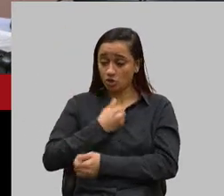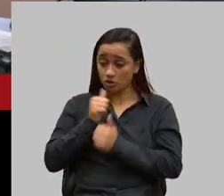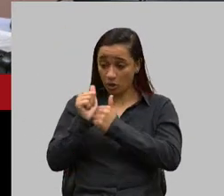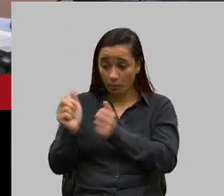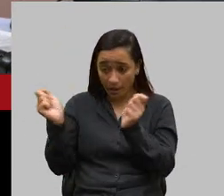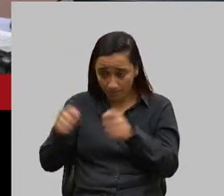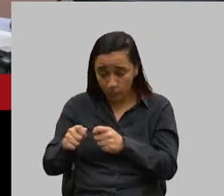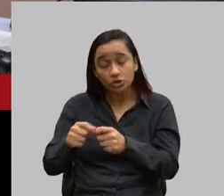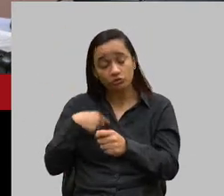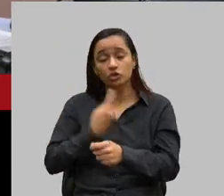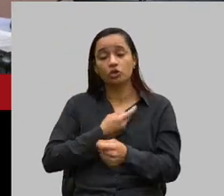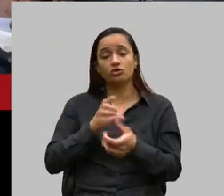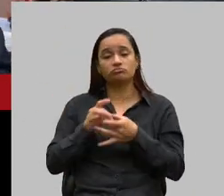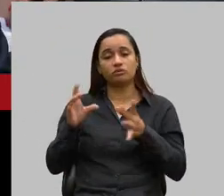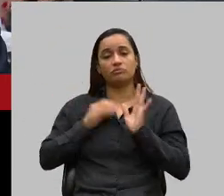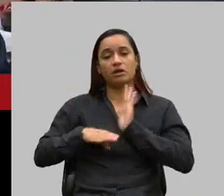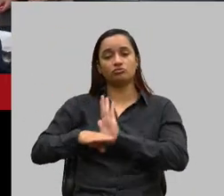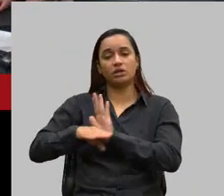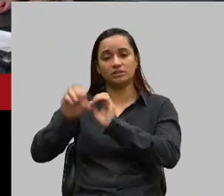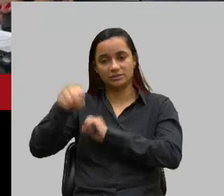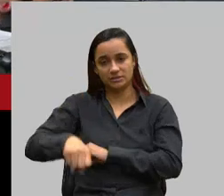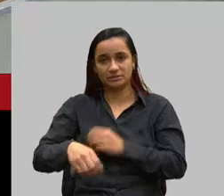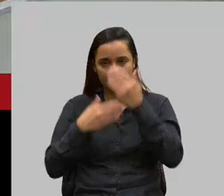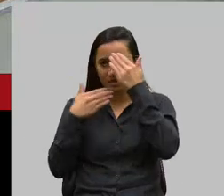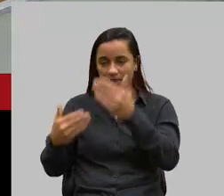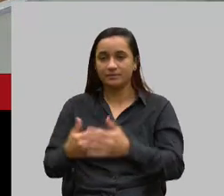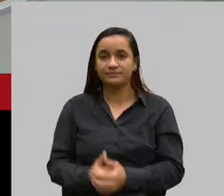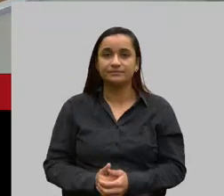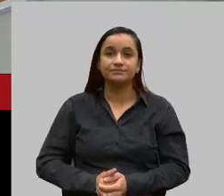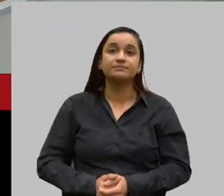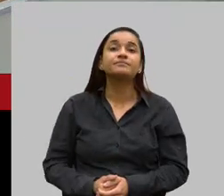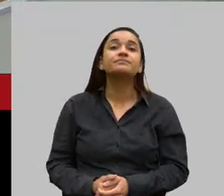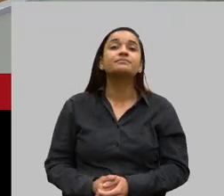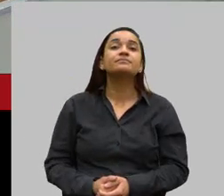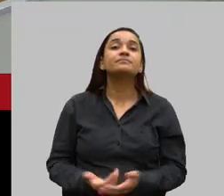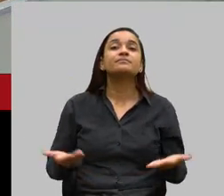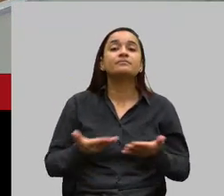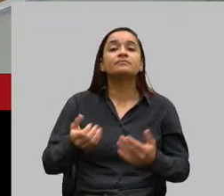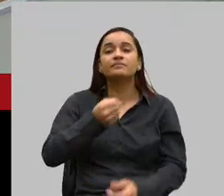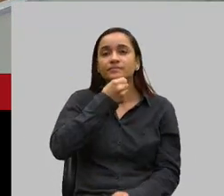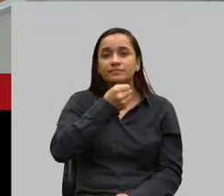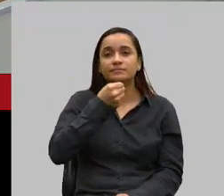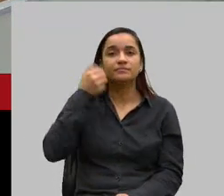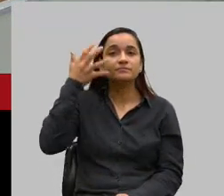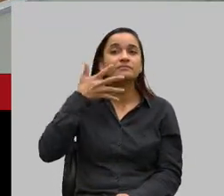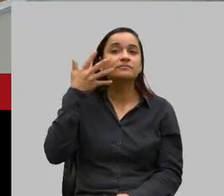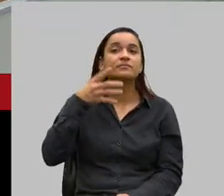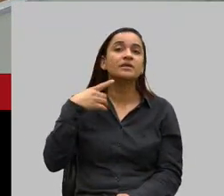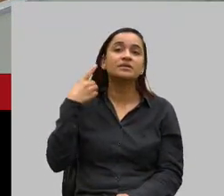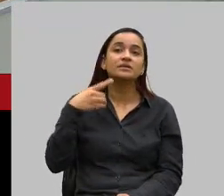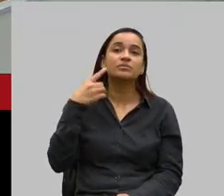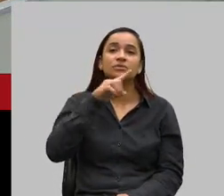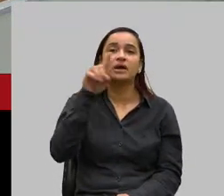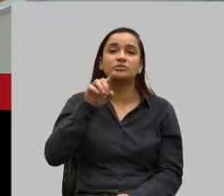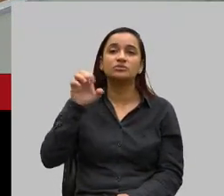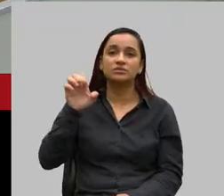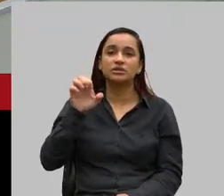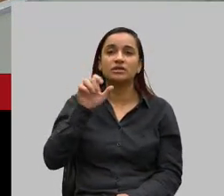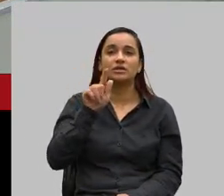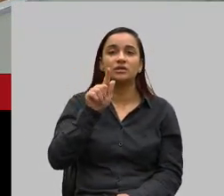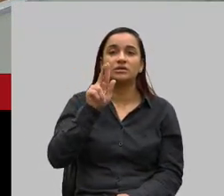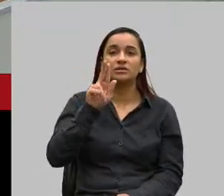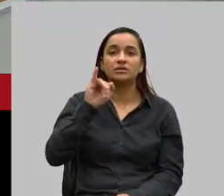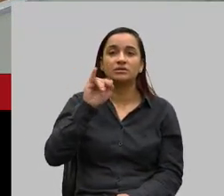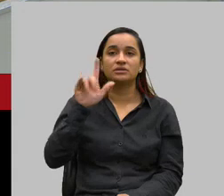Senhor Ok obrigado Eu que agradeço com a palavra o deputado Zé Guilherme presidente da ffo